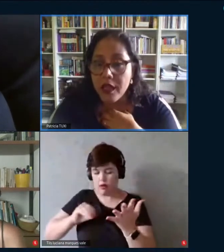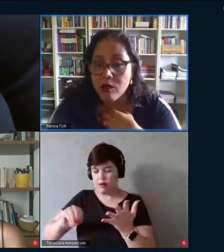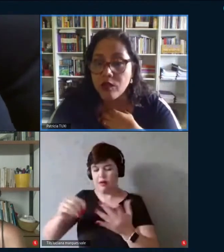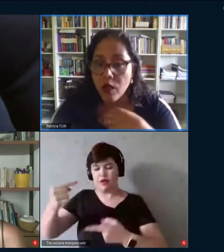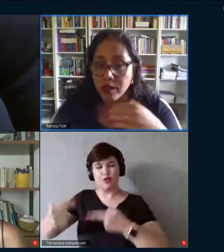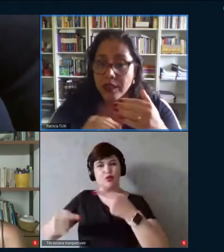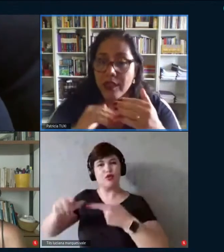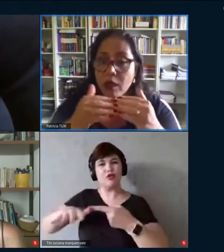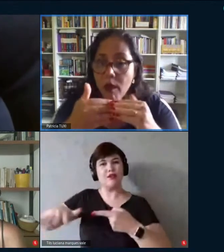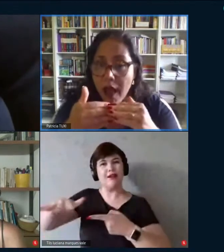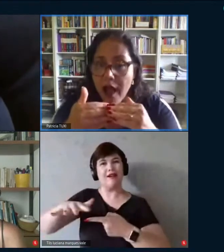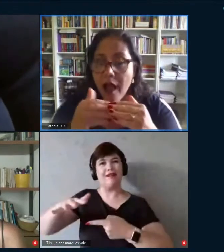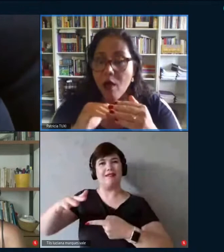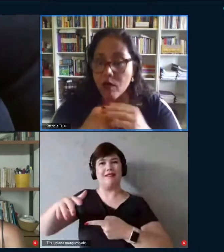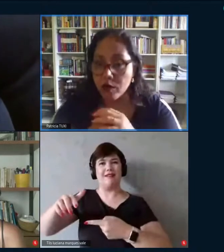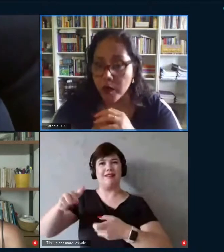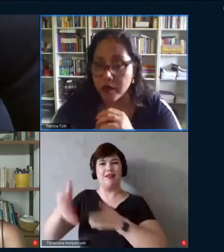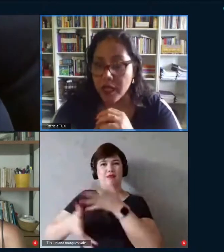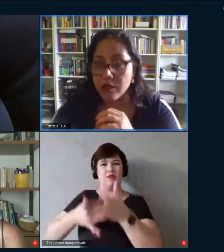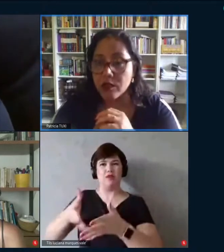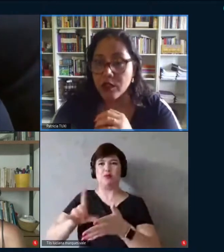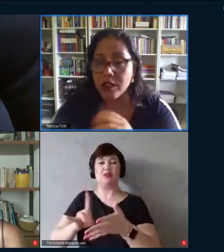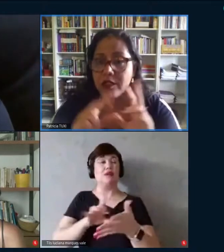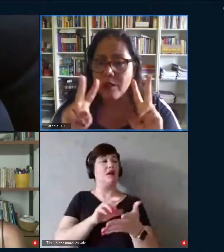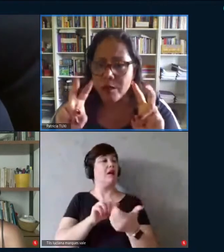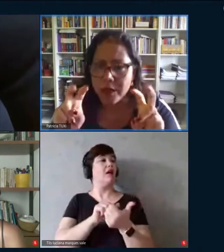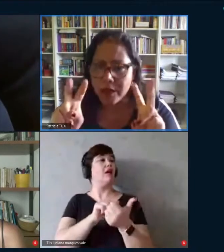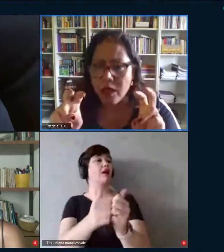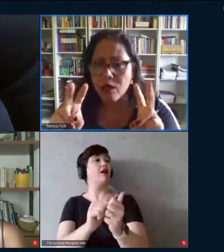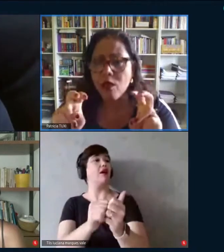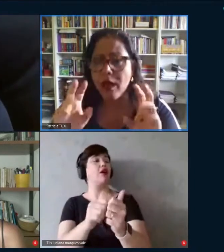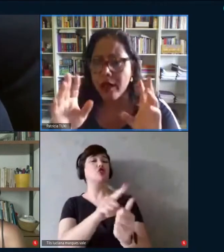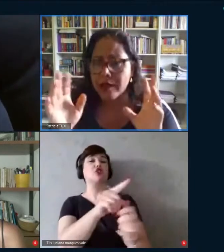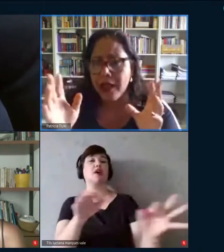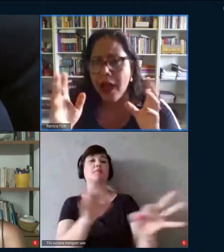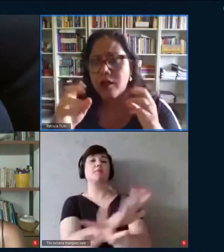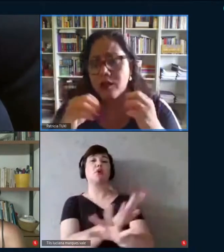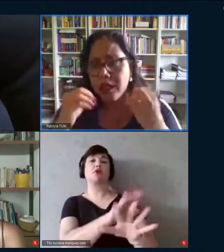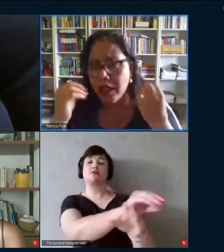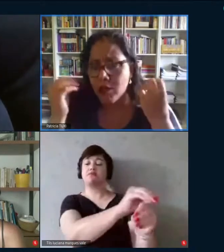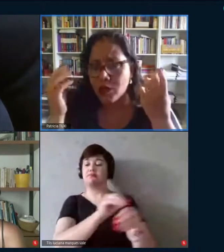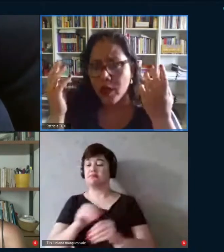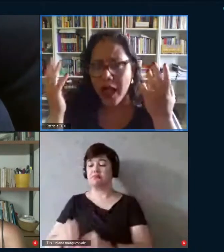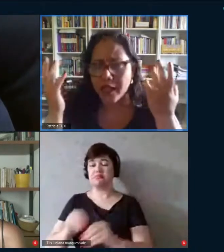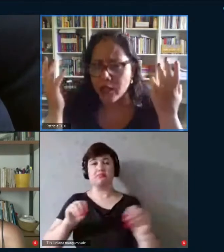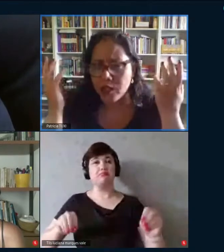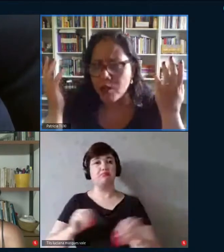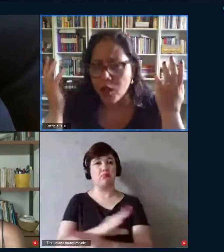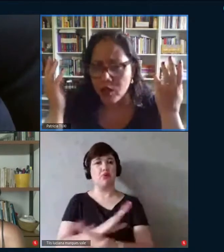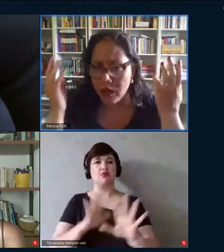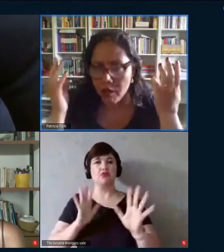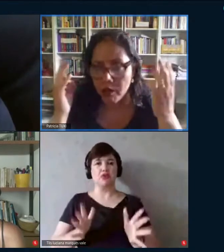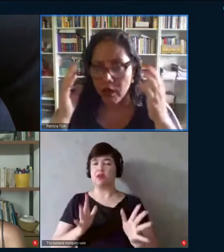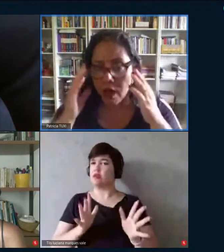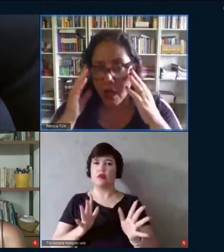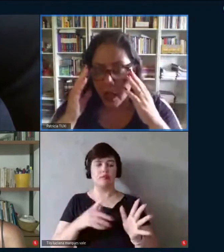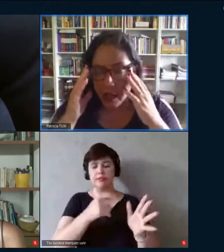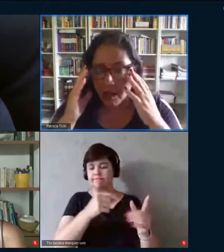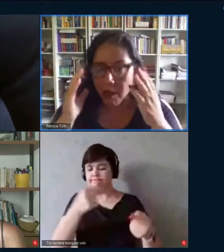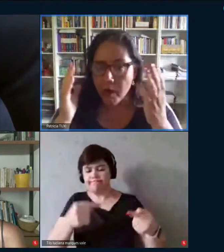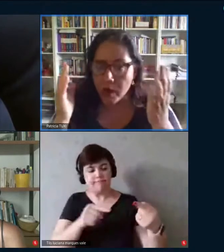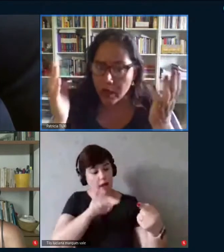própria e não só se adequar a alguns processos que já estão pseudo-organizados em línguas orais já de muito